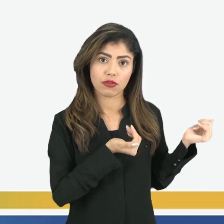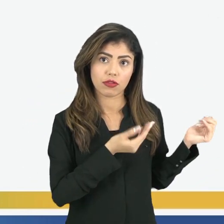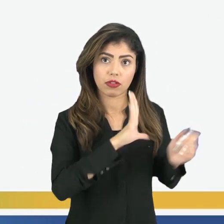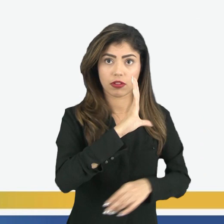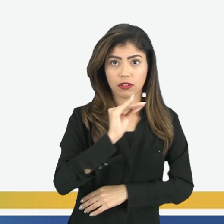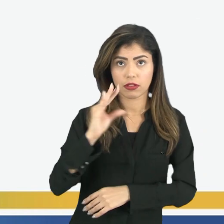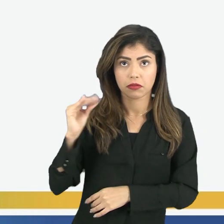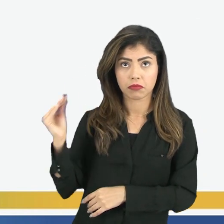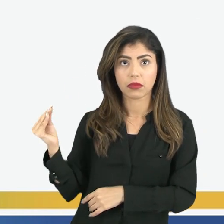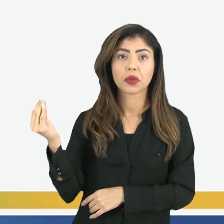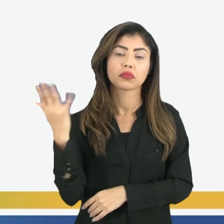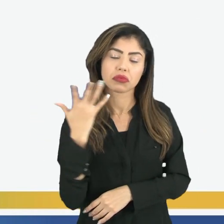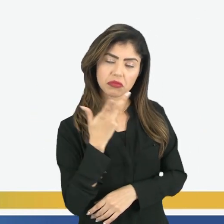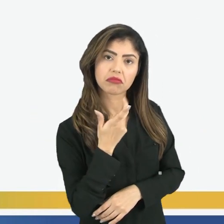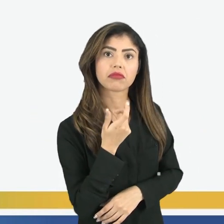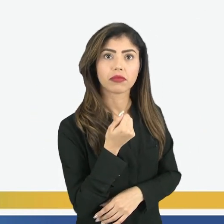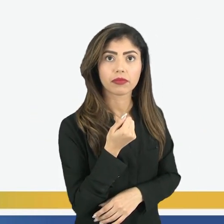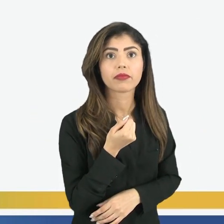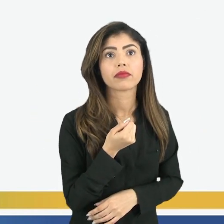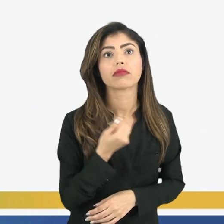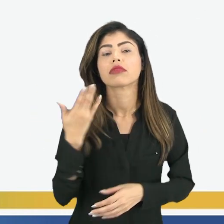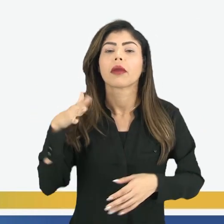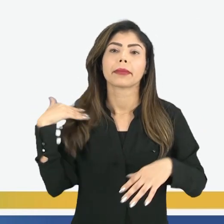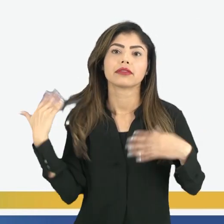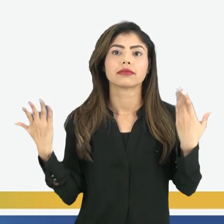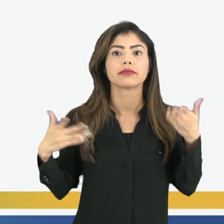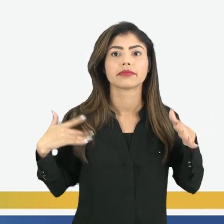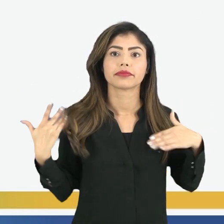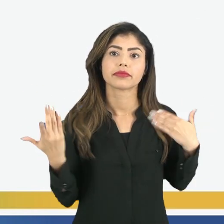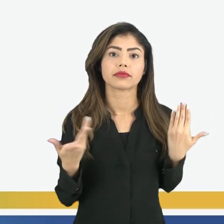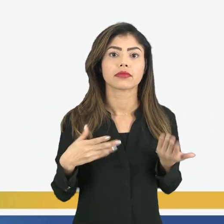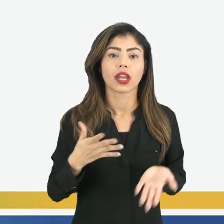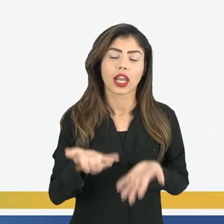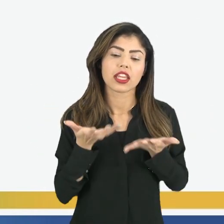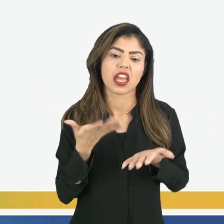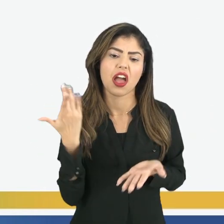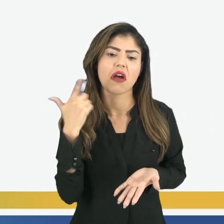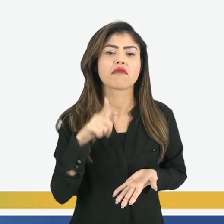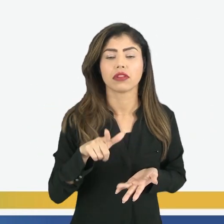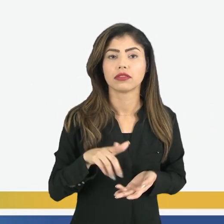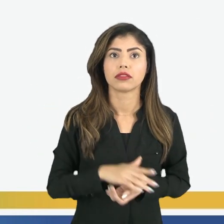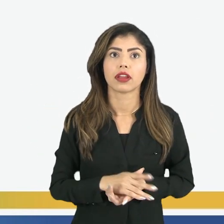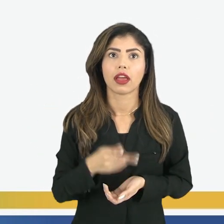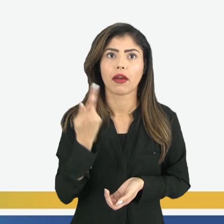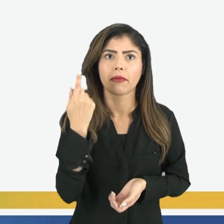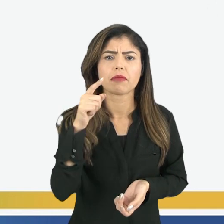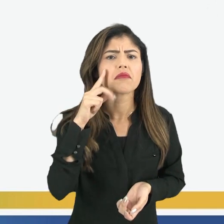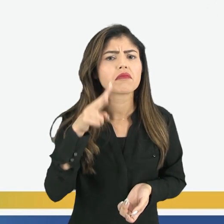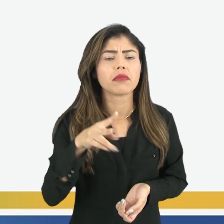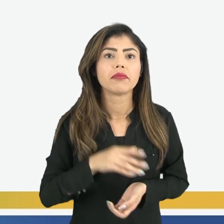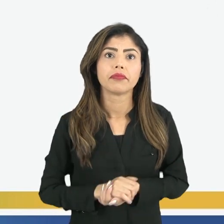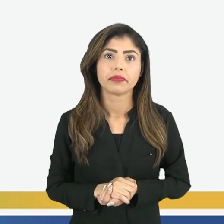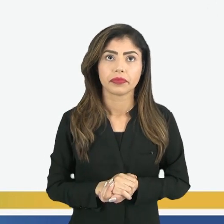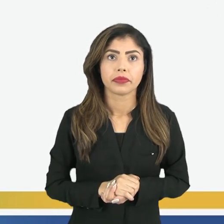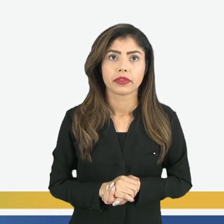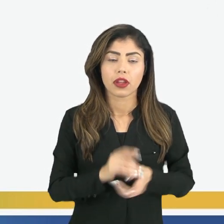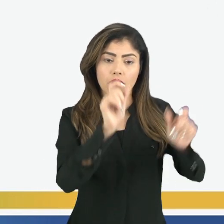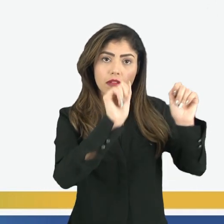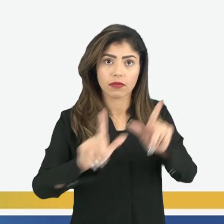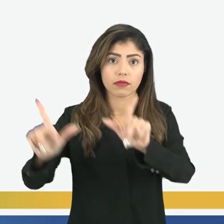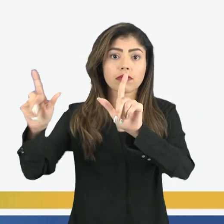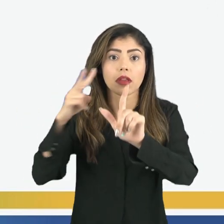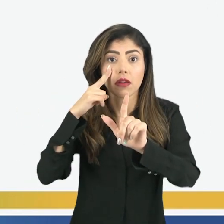muito descolada, que ela está passeando e ela deseja algo. Vocês vão ver o que ela está querendo. Observe as